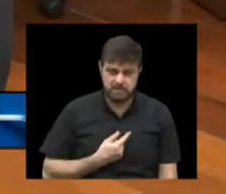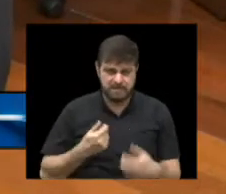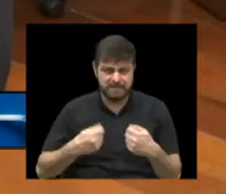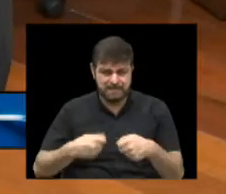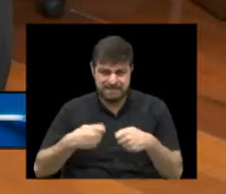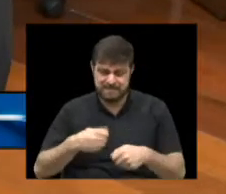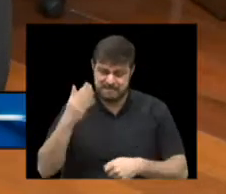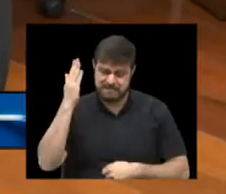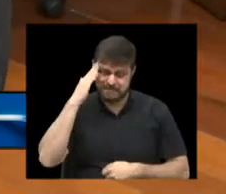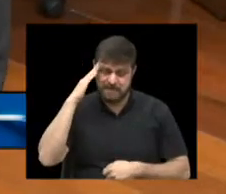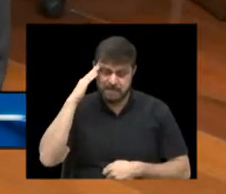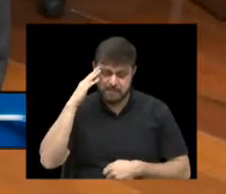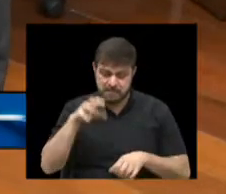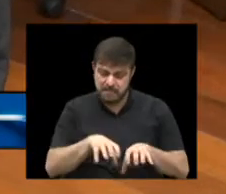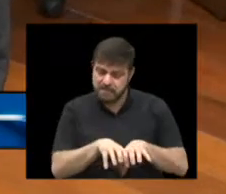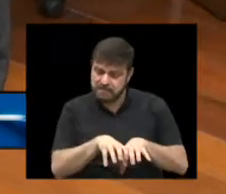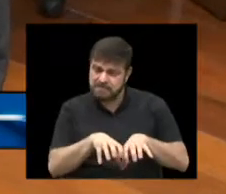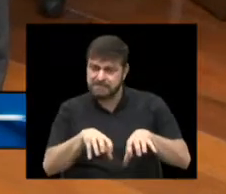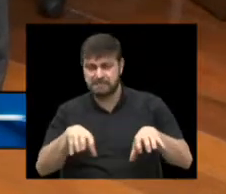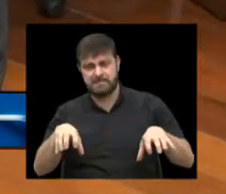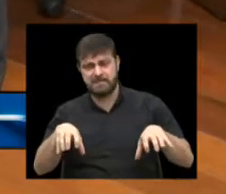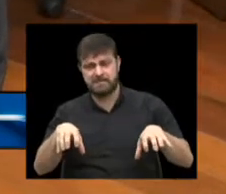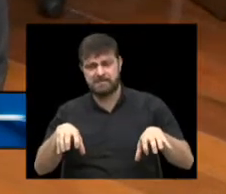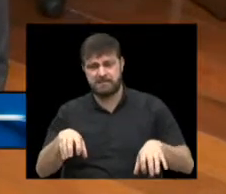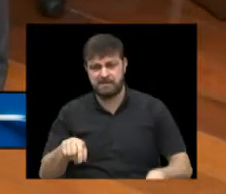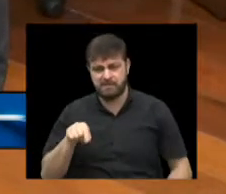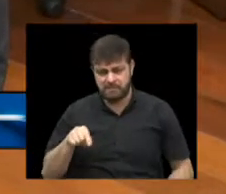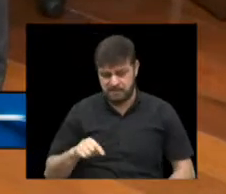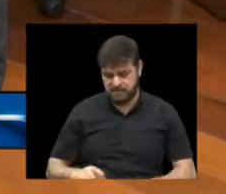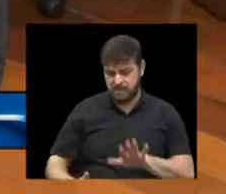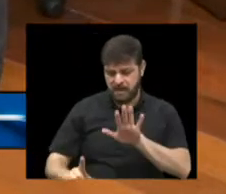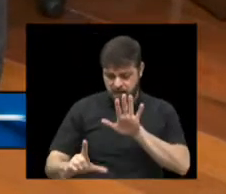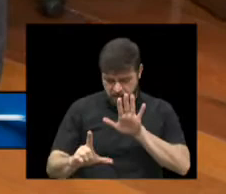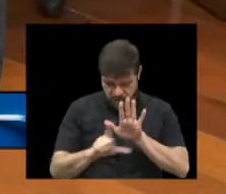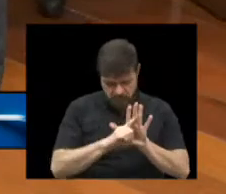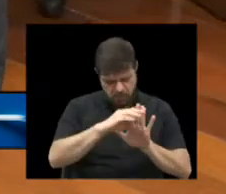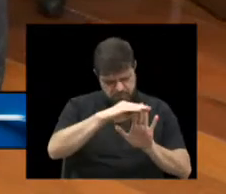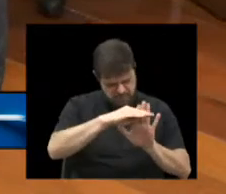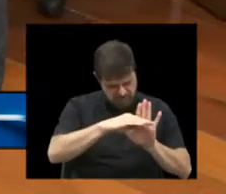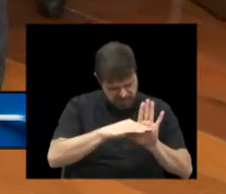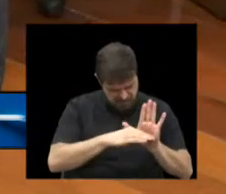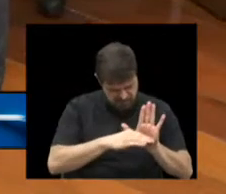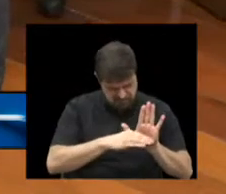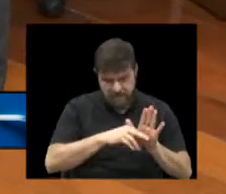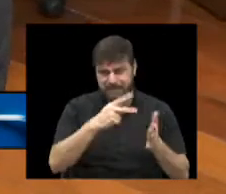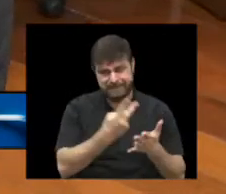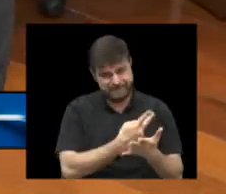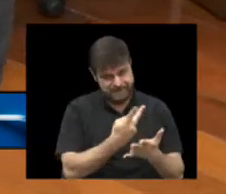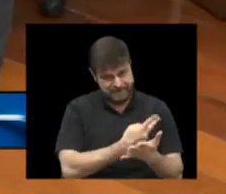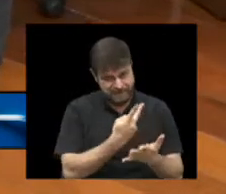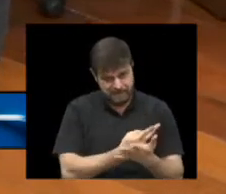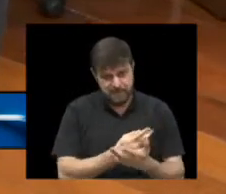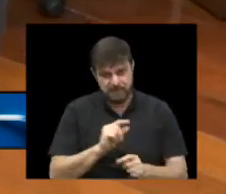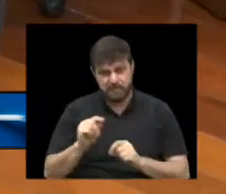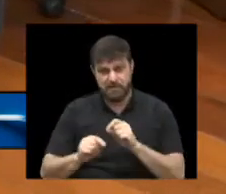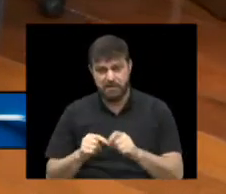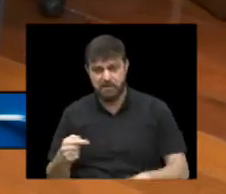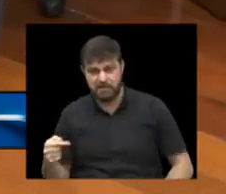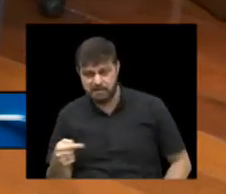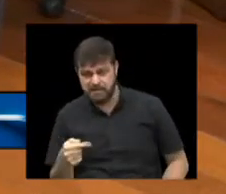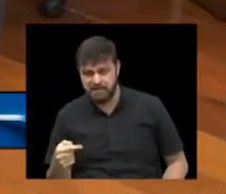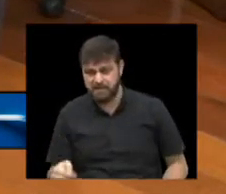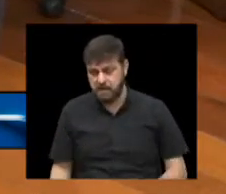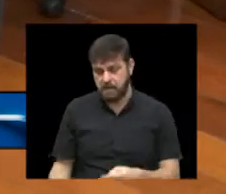bem o que é ilegal, inconstitucional, do que você